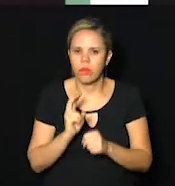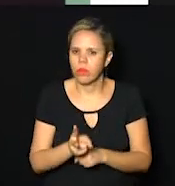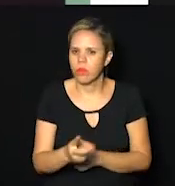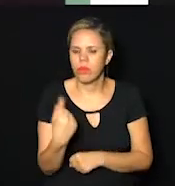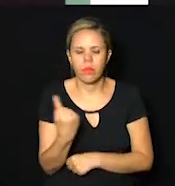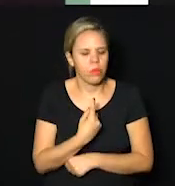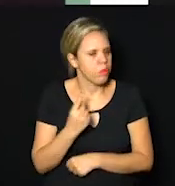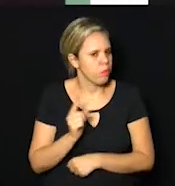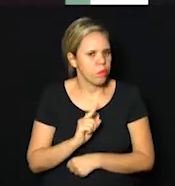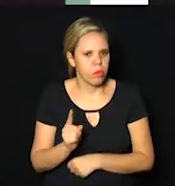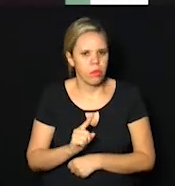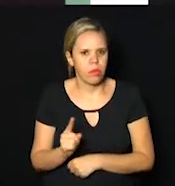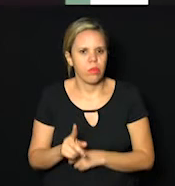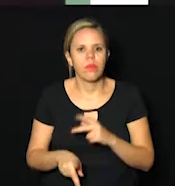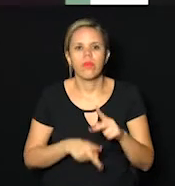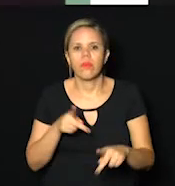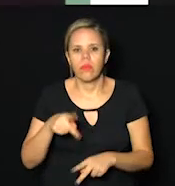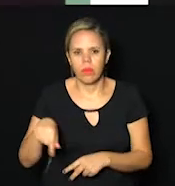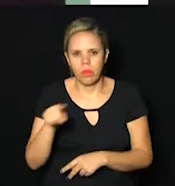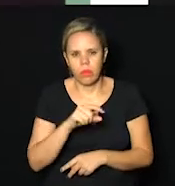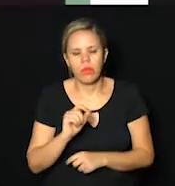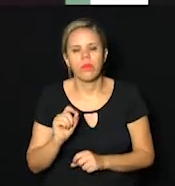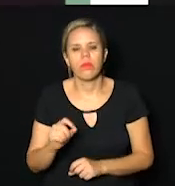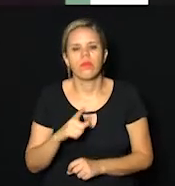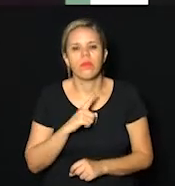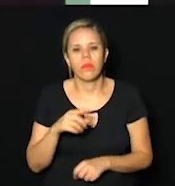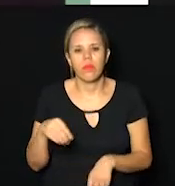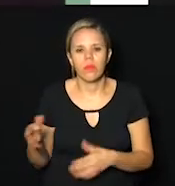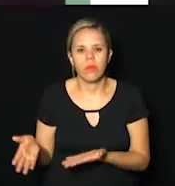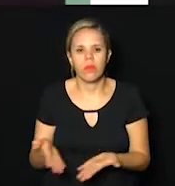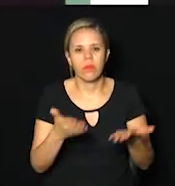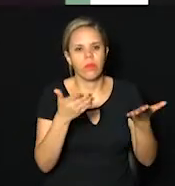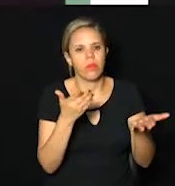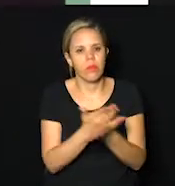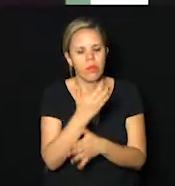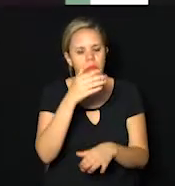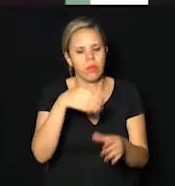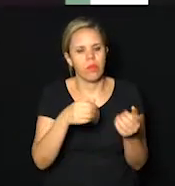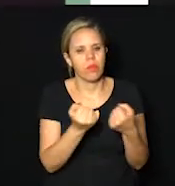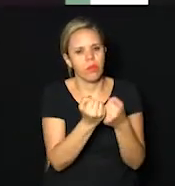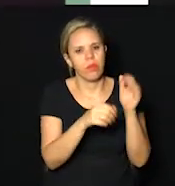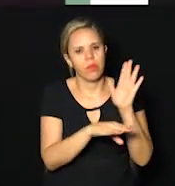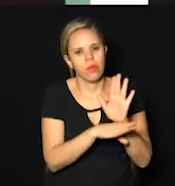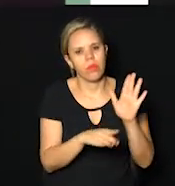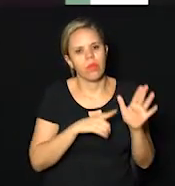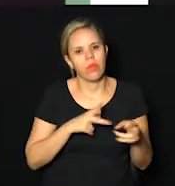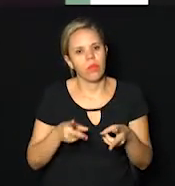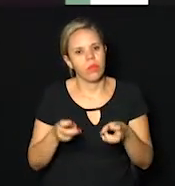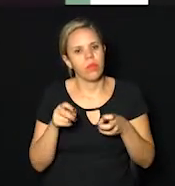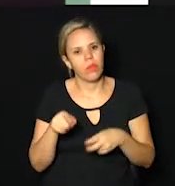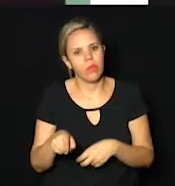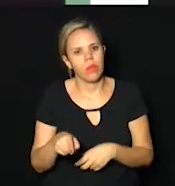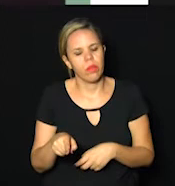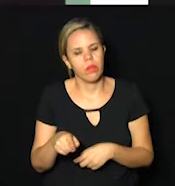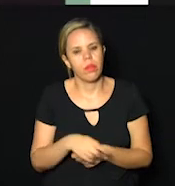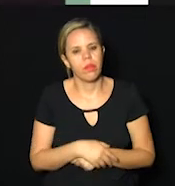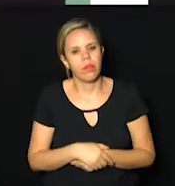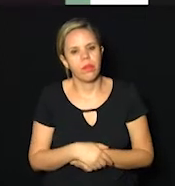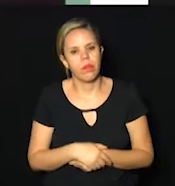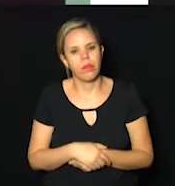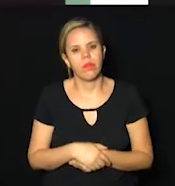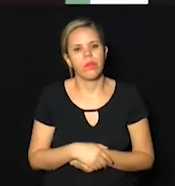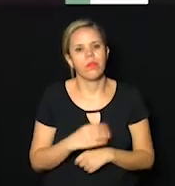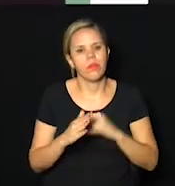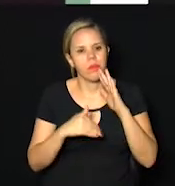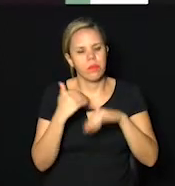sozinho. As pessoas que te levam ao poder precisam ter a percepção de que estão